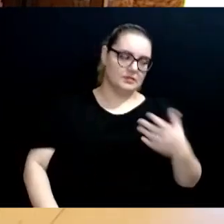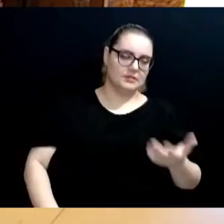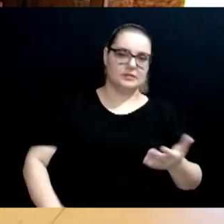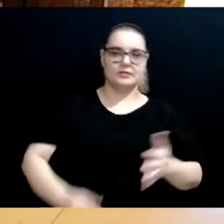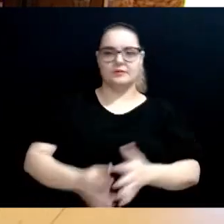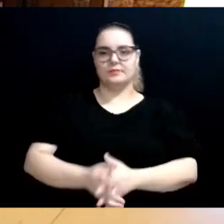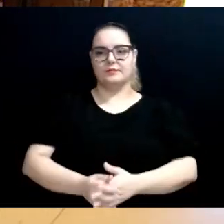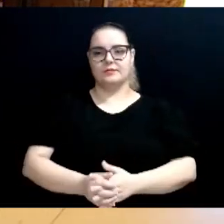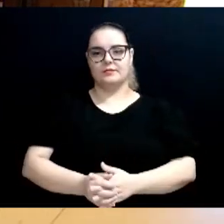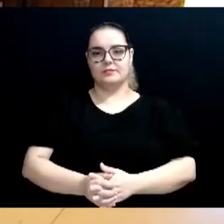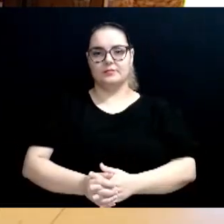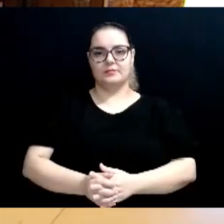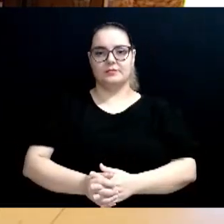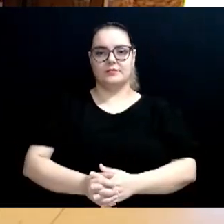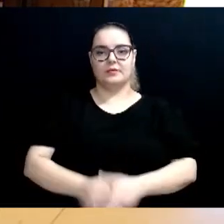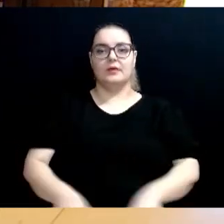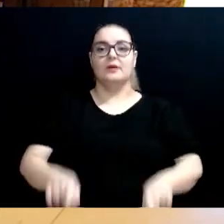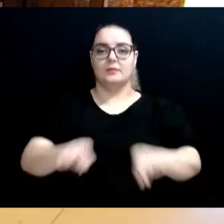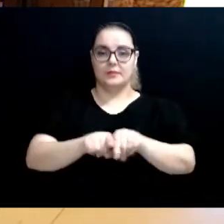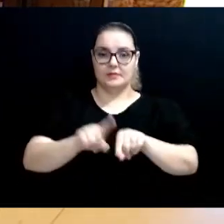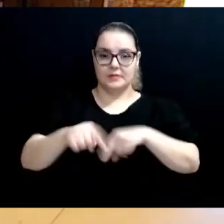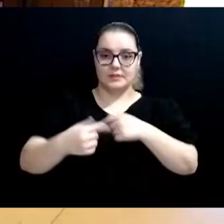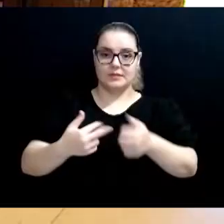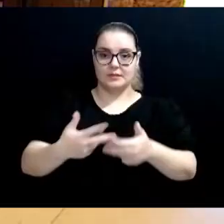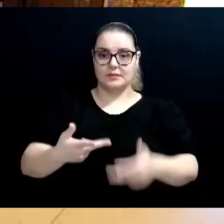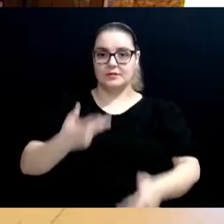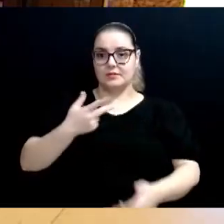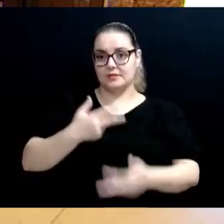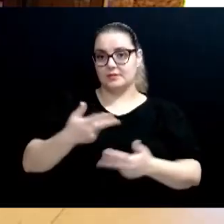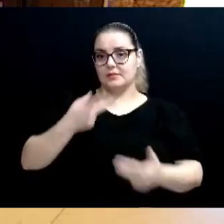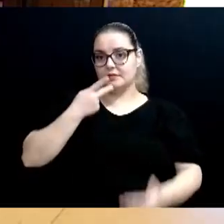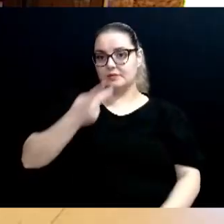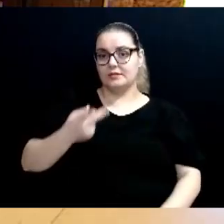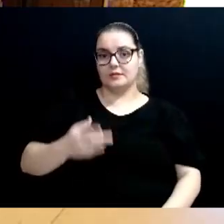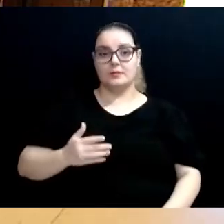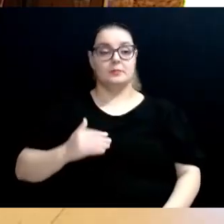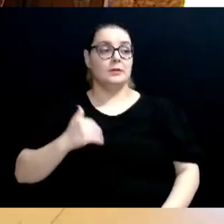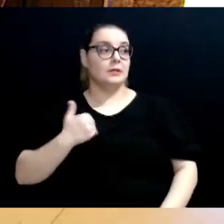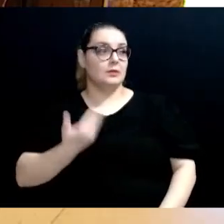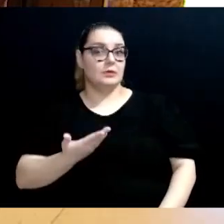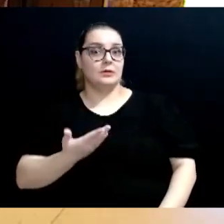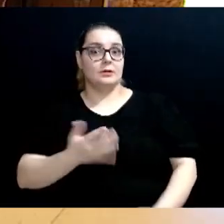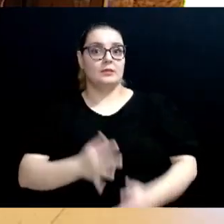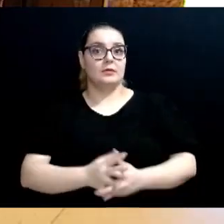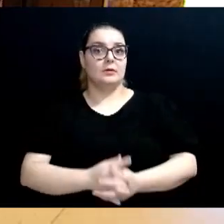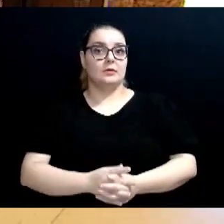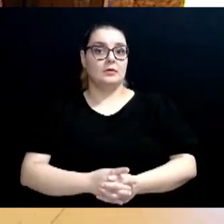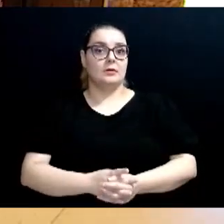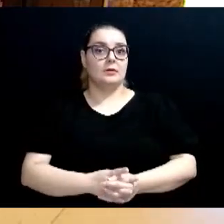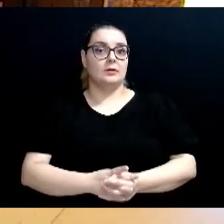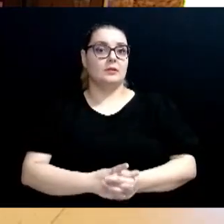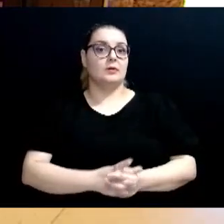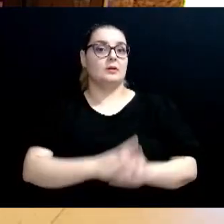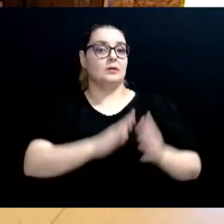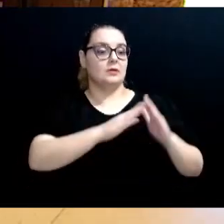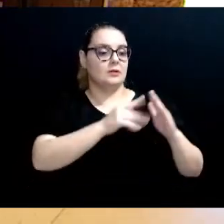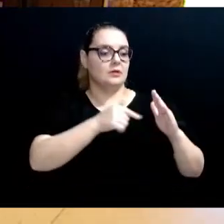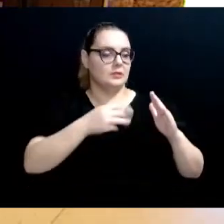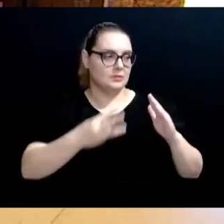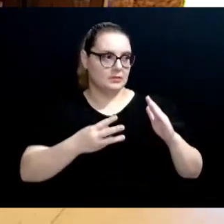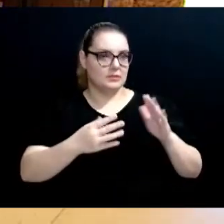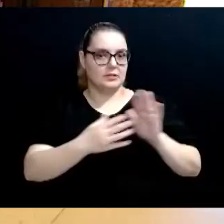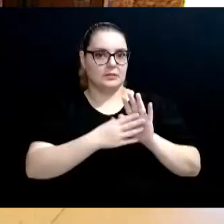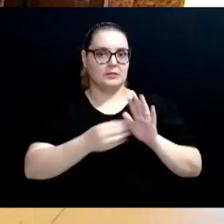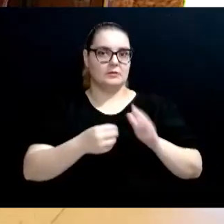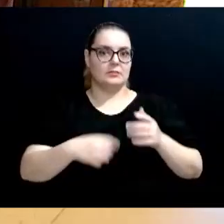Sim. Daí, eu fazia isso, mas eu também fazia as outras coisas que eu falei para você. Mas quando veio, então, essa questão da